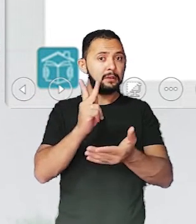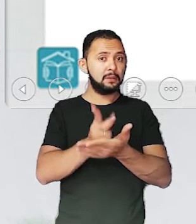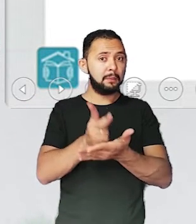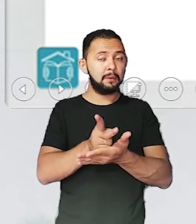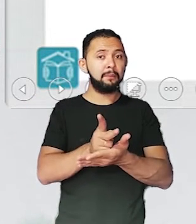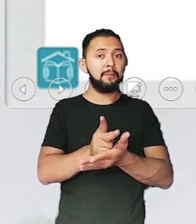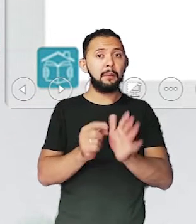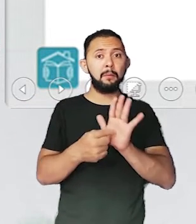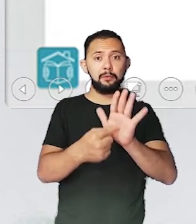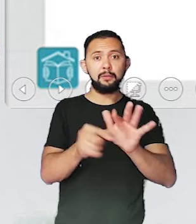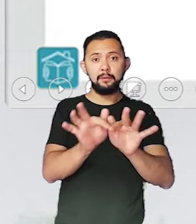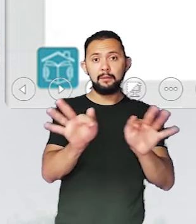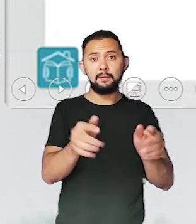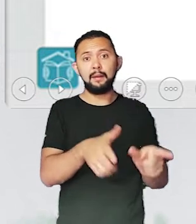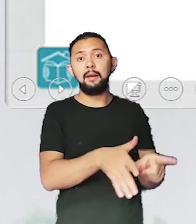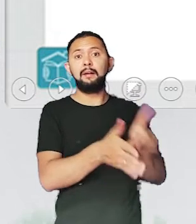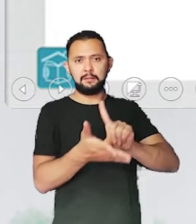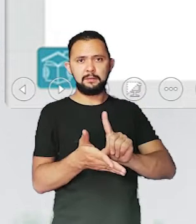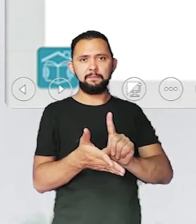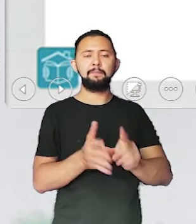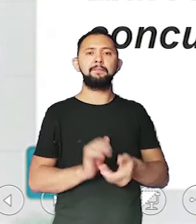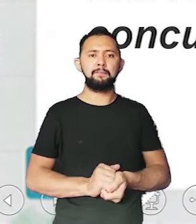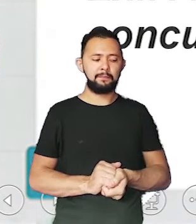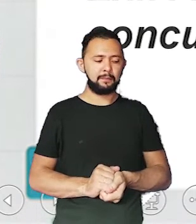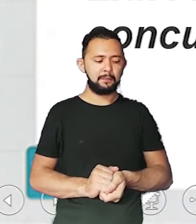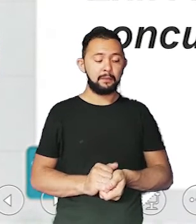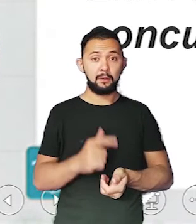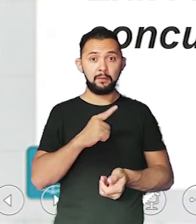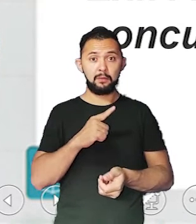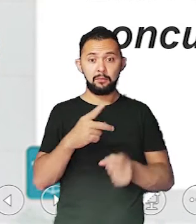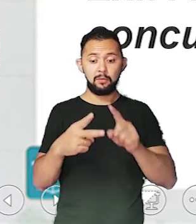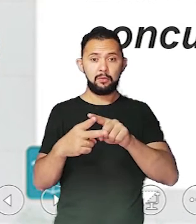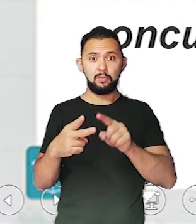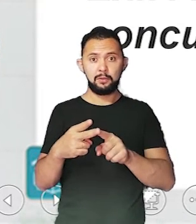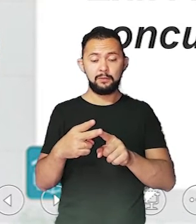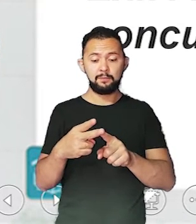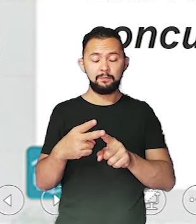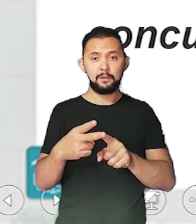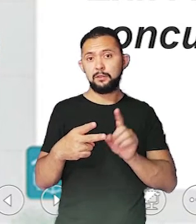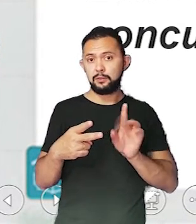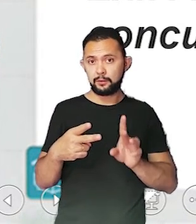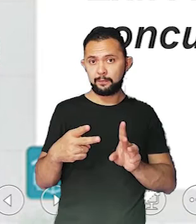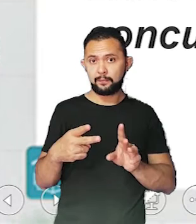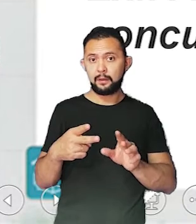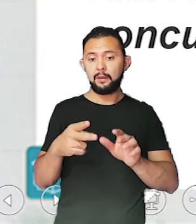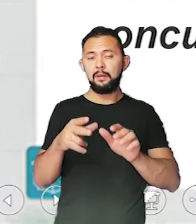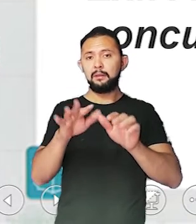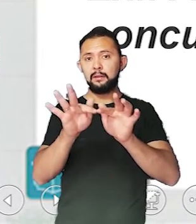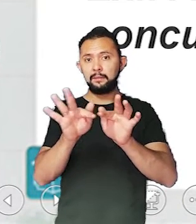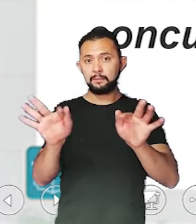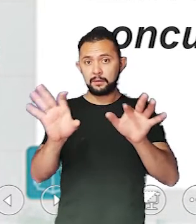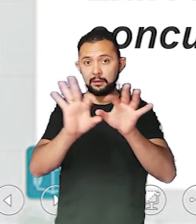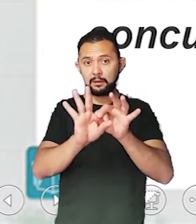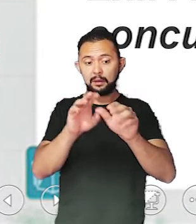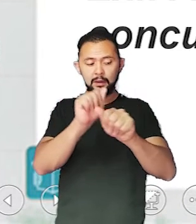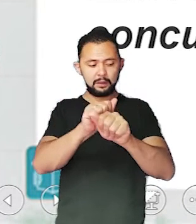já citado na própria oração. Então, olha só, nós temos duas classificações para as adjetivas. Nós estamos falando agora das